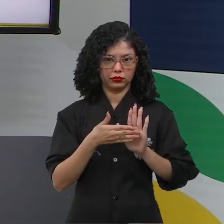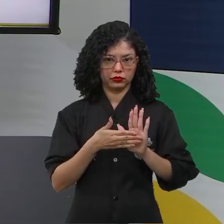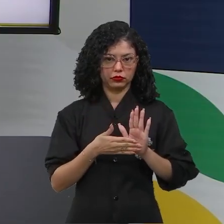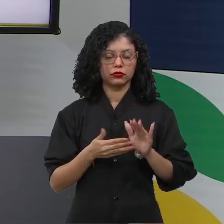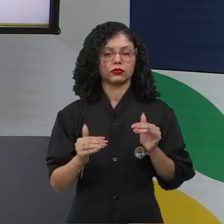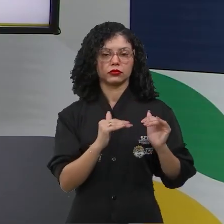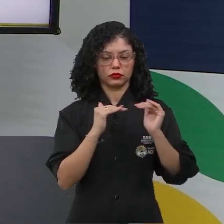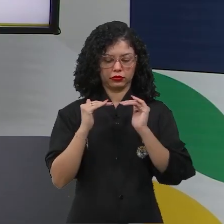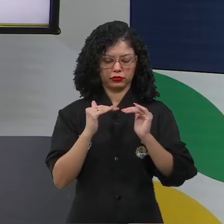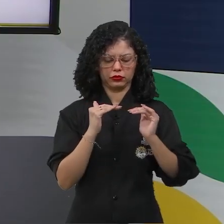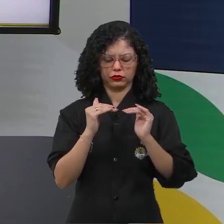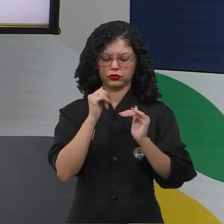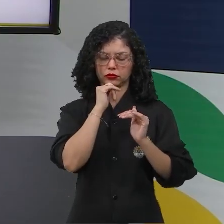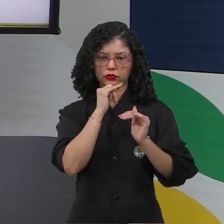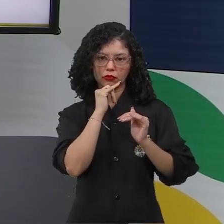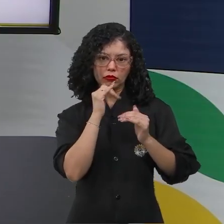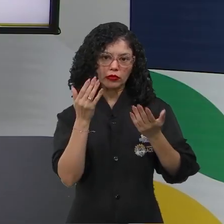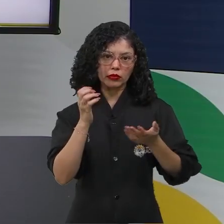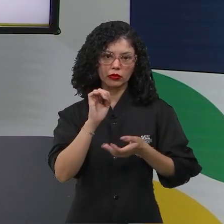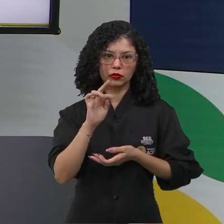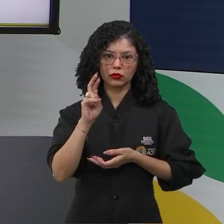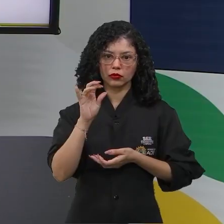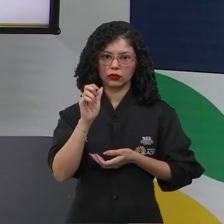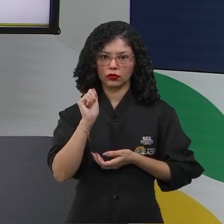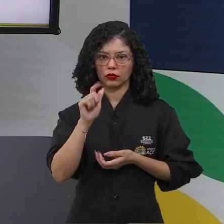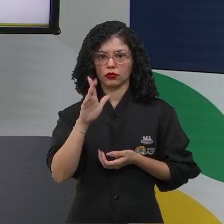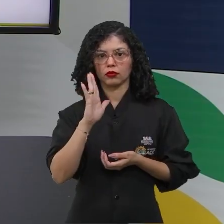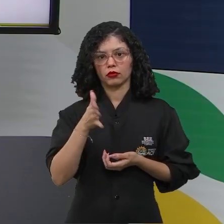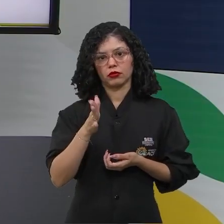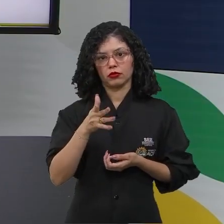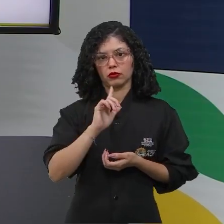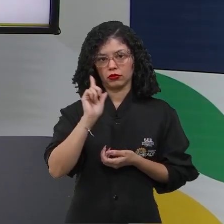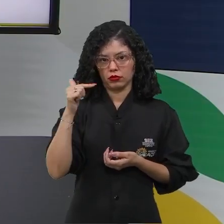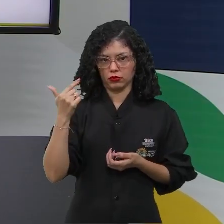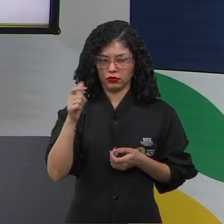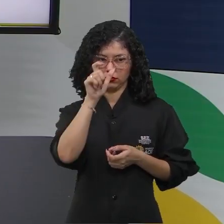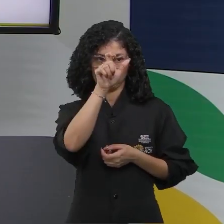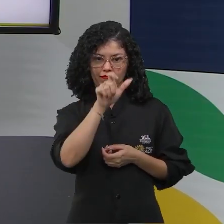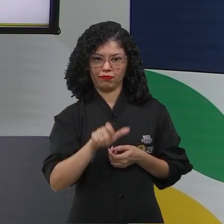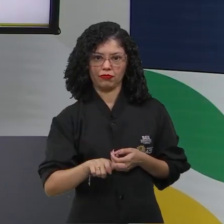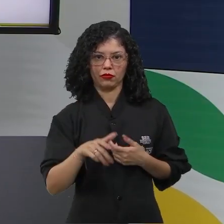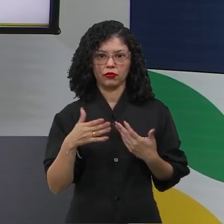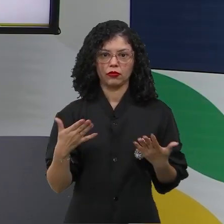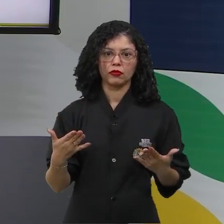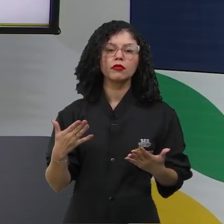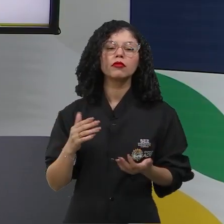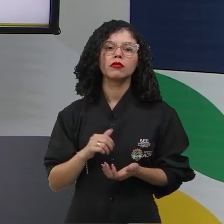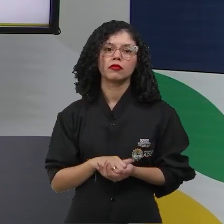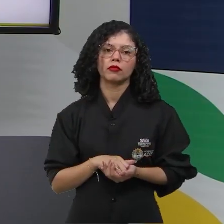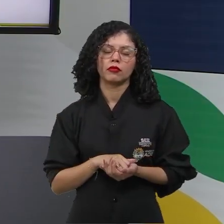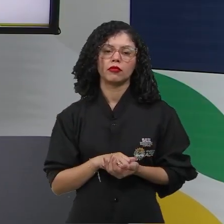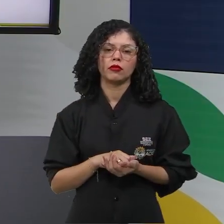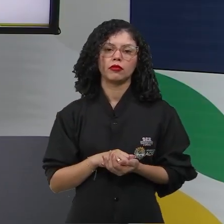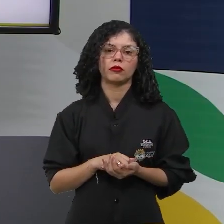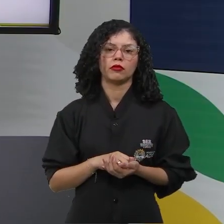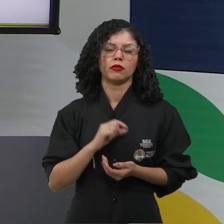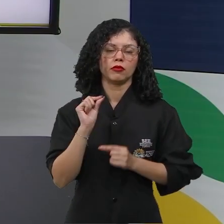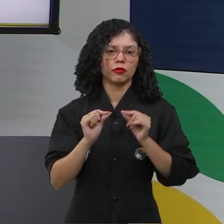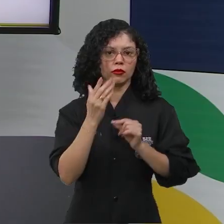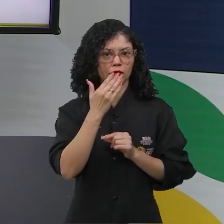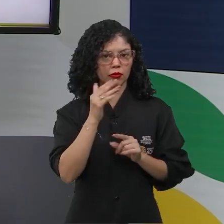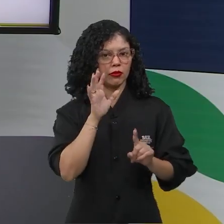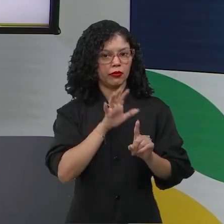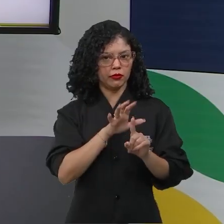o equilíbrio, por exemplo, na parte oriental, então já existe um outro perfil corporal. É basicamente entender que o que você